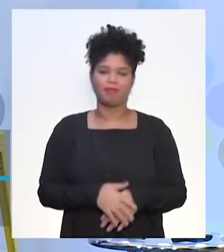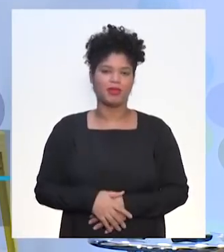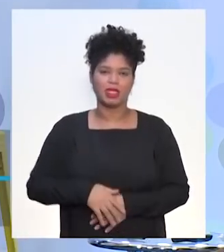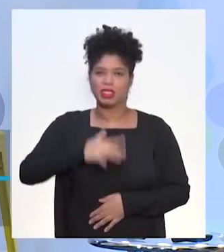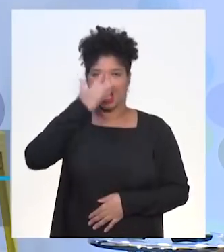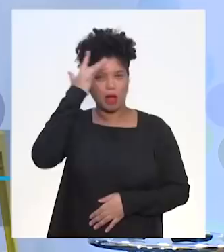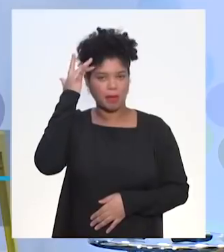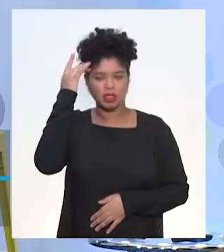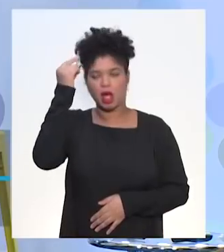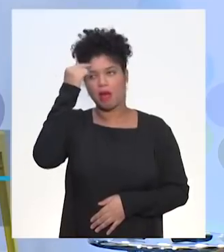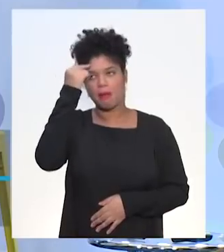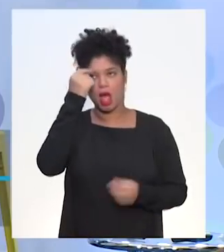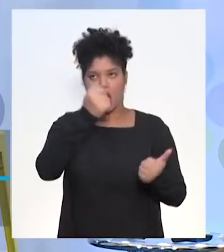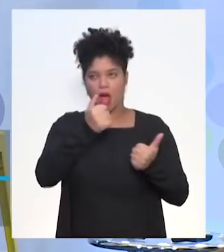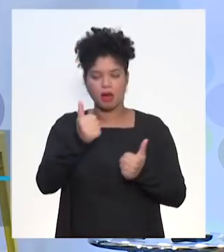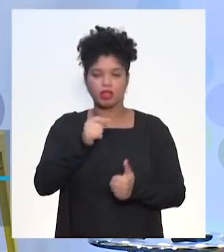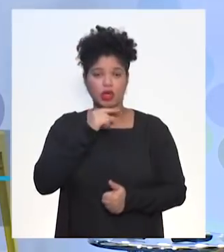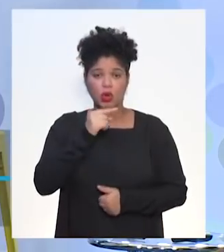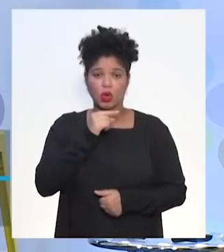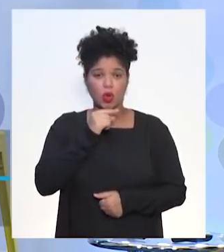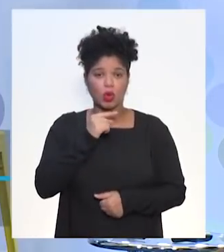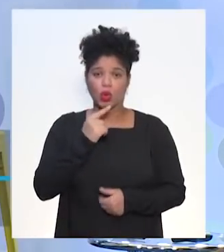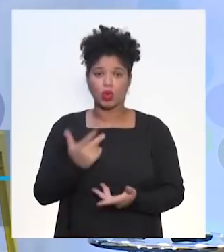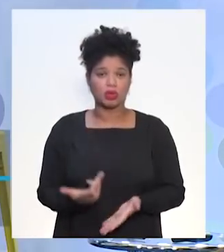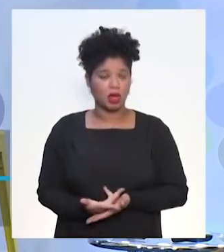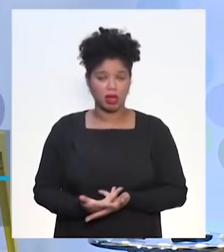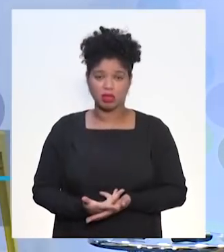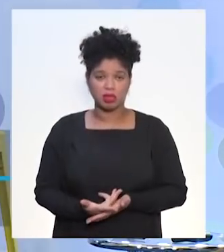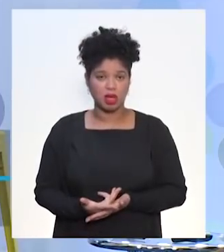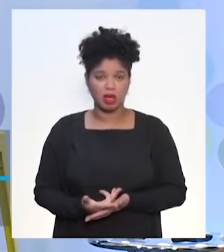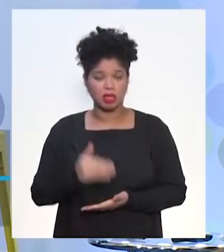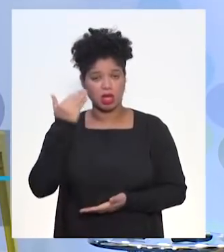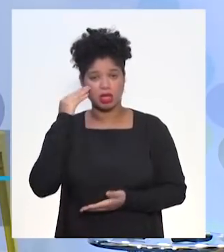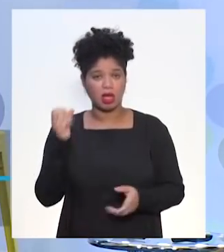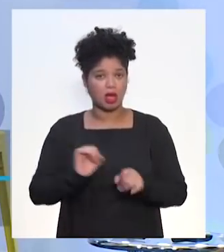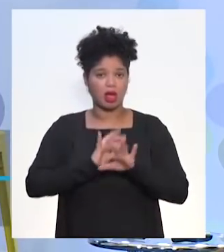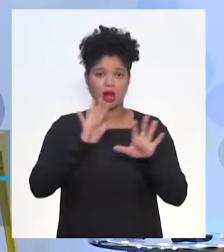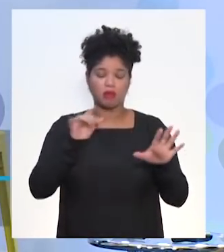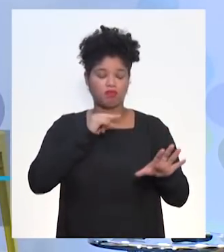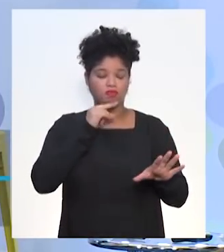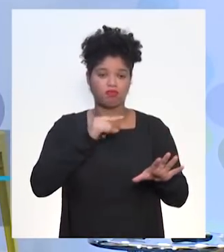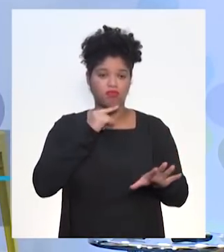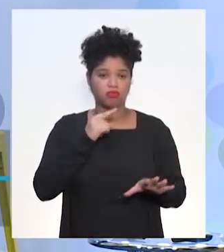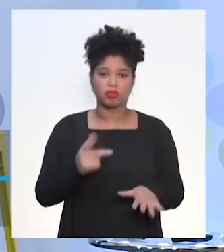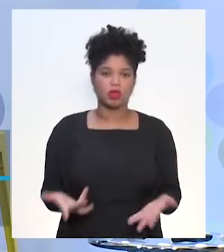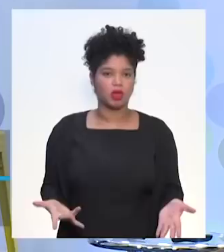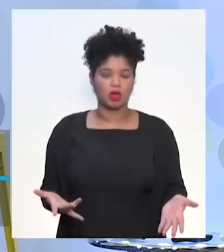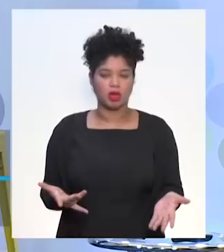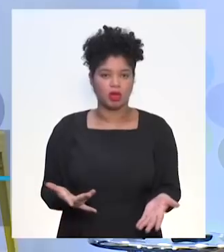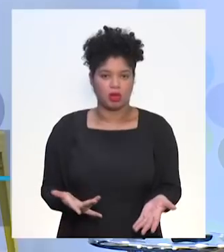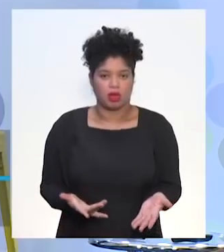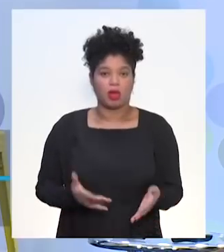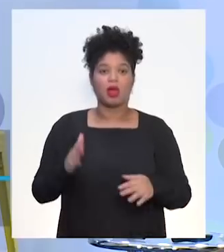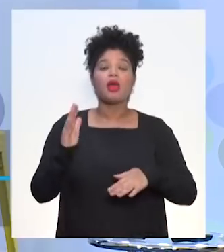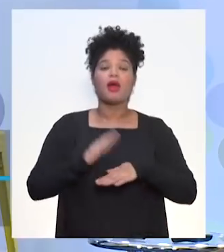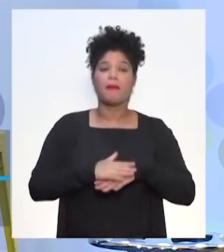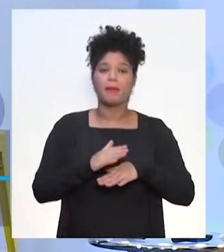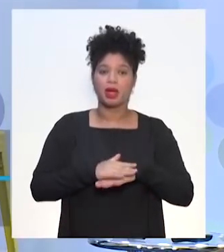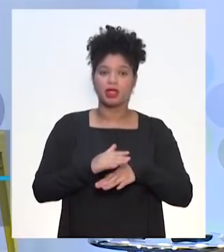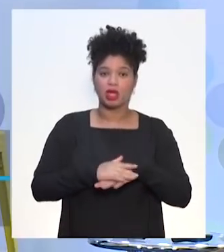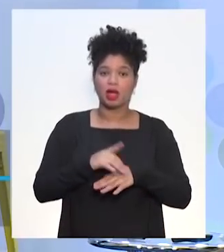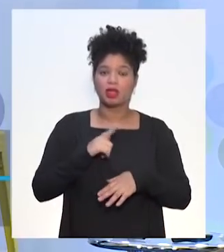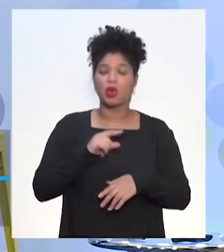entregando, muitas vezes não fazendo uma conectividade racional do que está rolando, a práticas